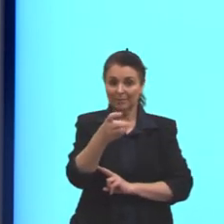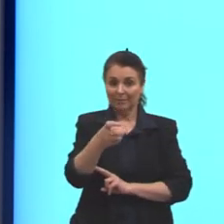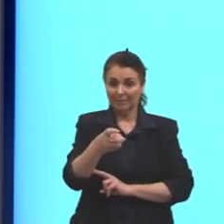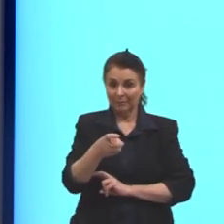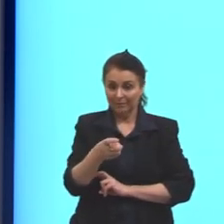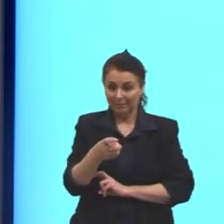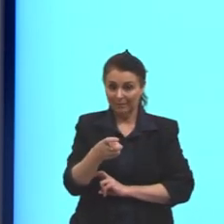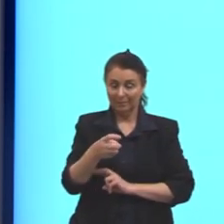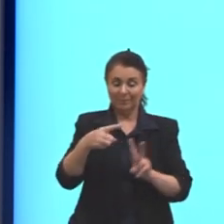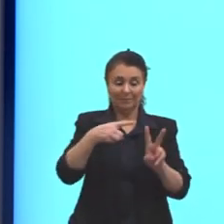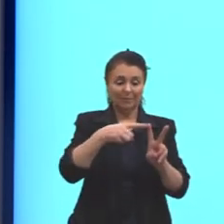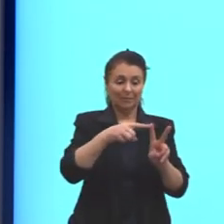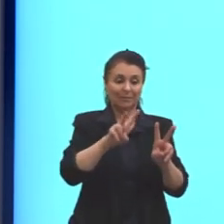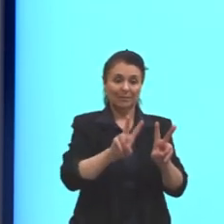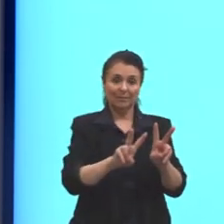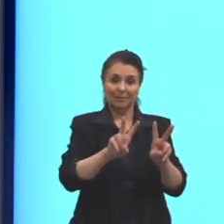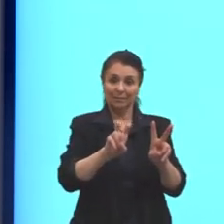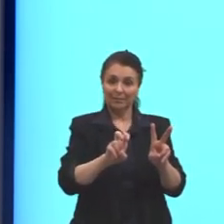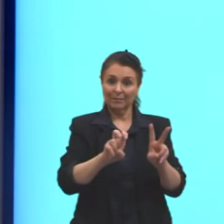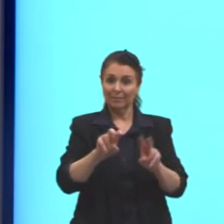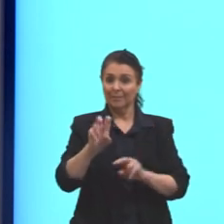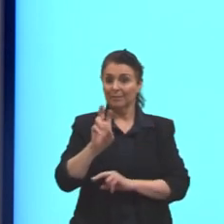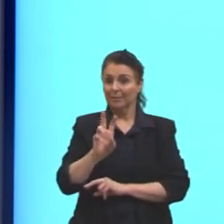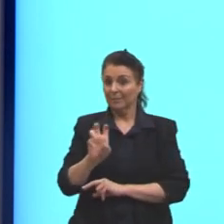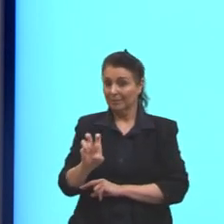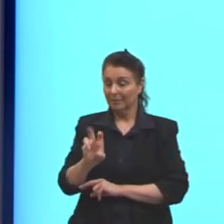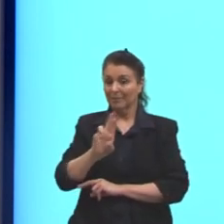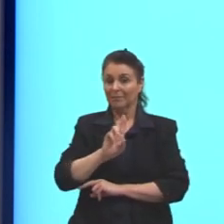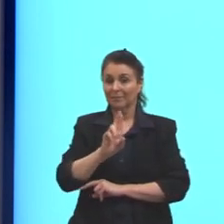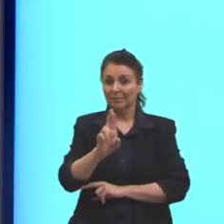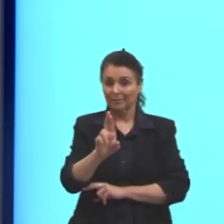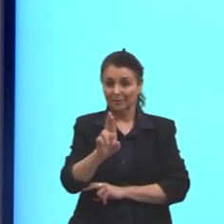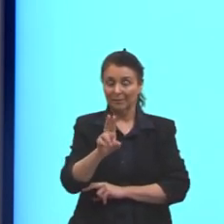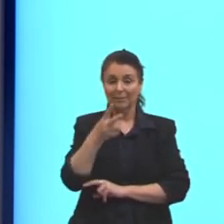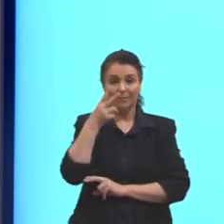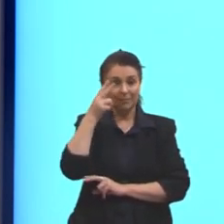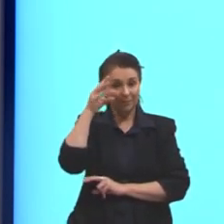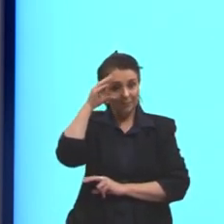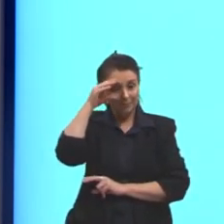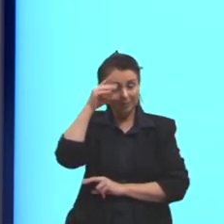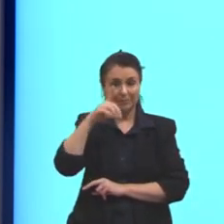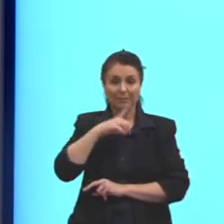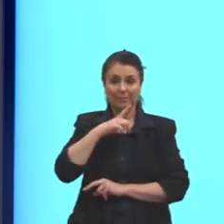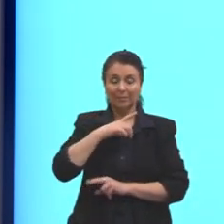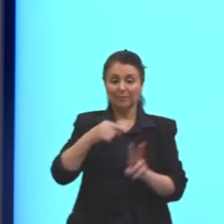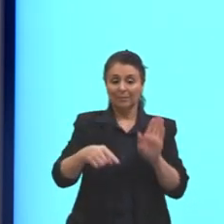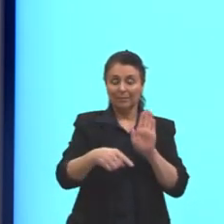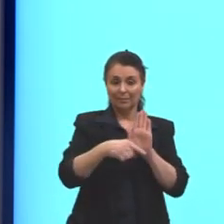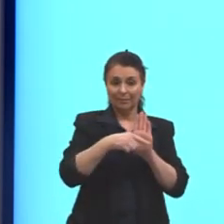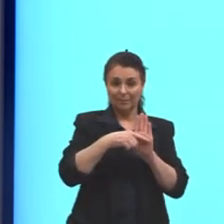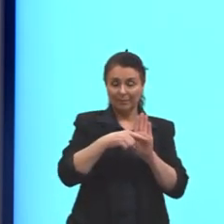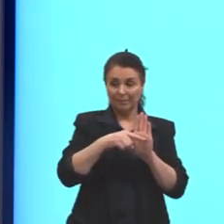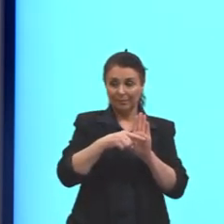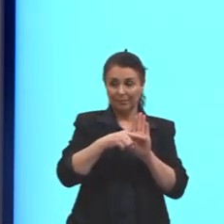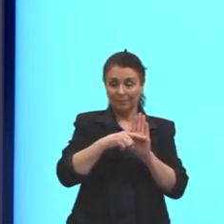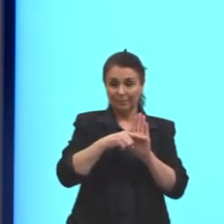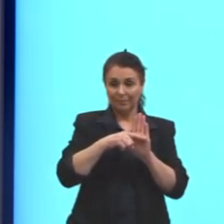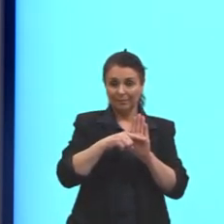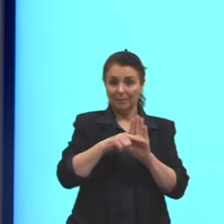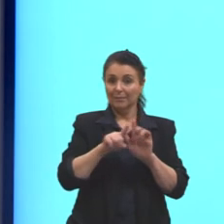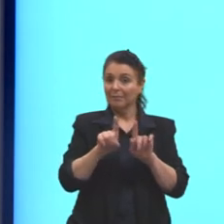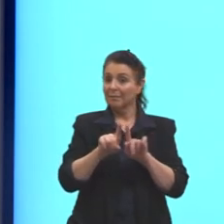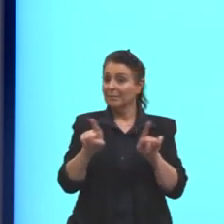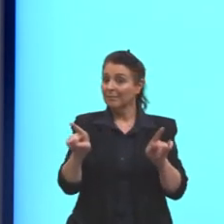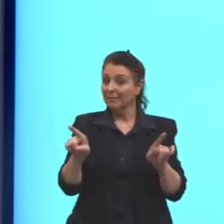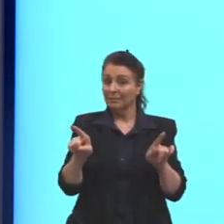e a raiz de 25 é cinco Observe que aqui nós tínhamos um menos tá mais ou menos ele não